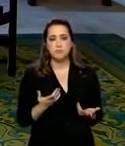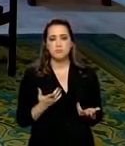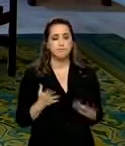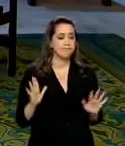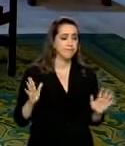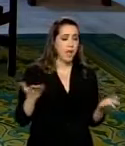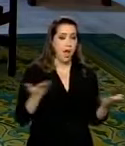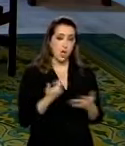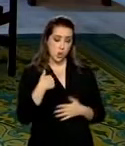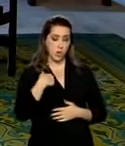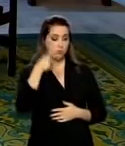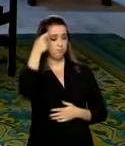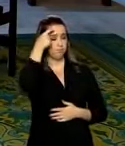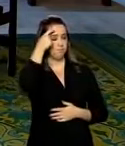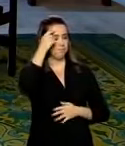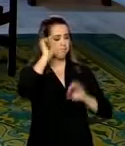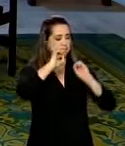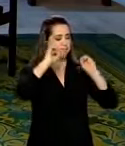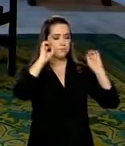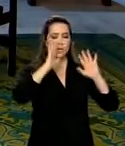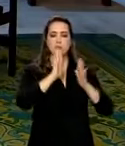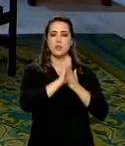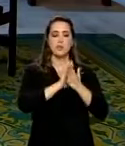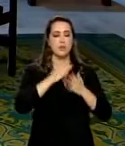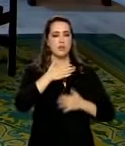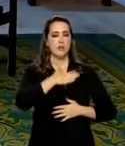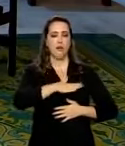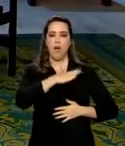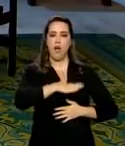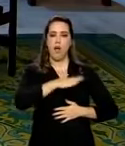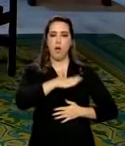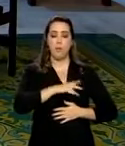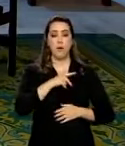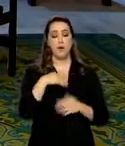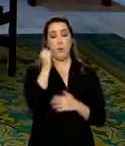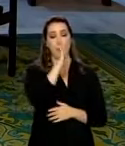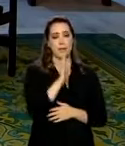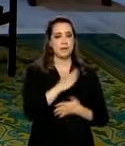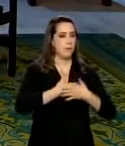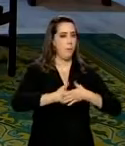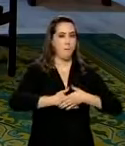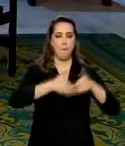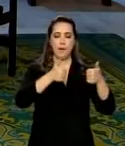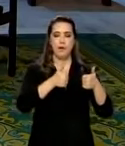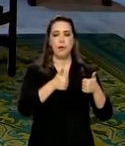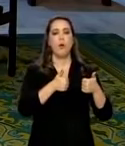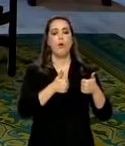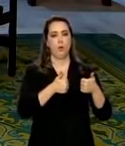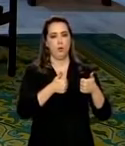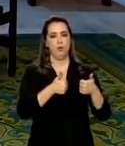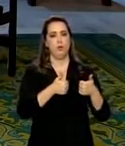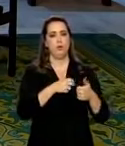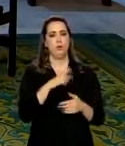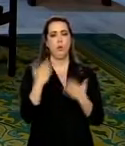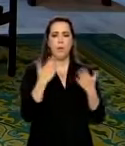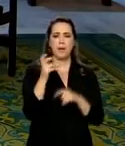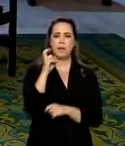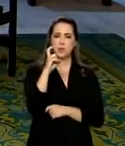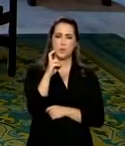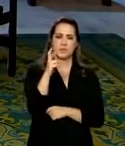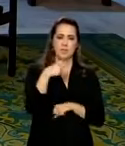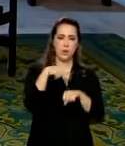possível. O Brasil, em relação a outros países, é um dos que melhor, em todos os 5 países, é o